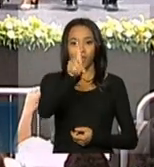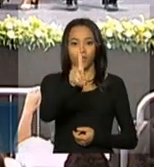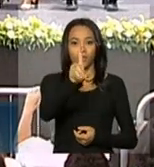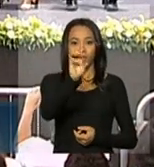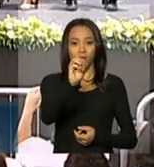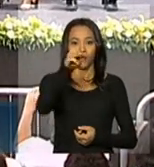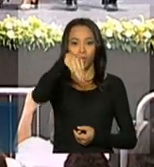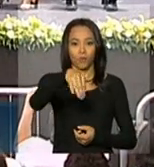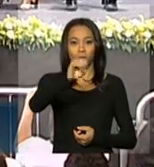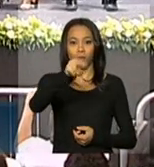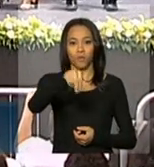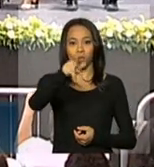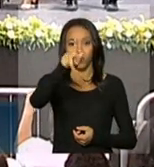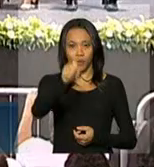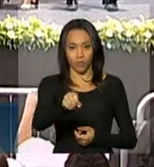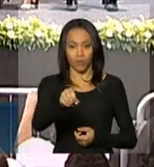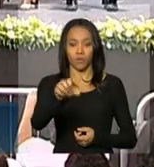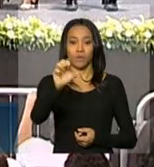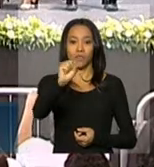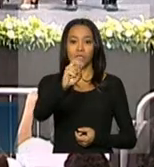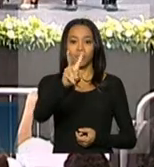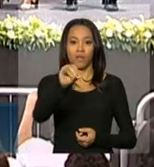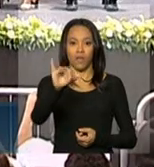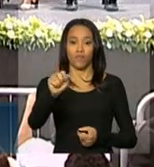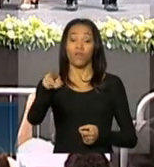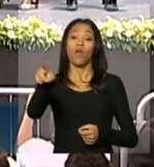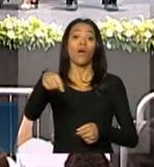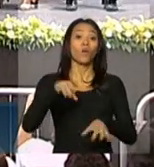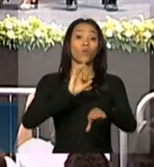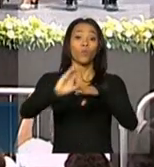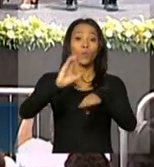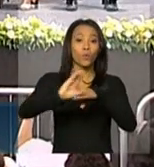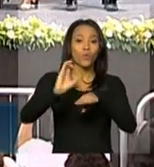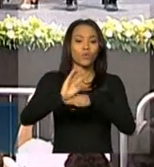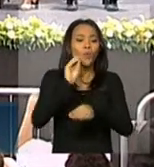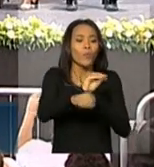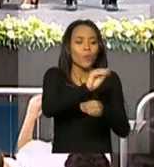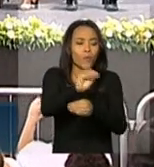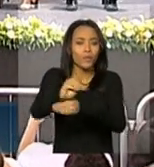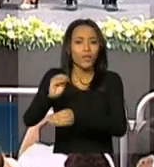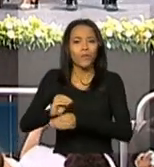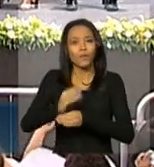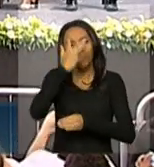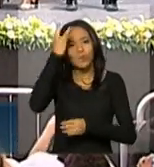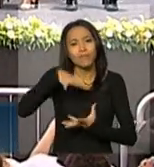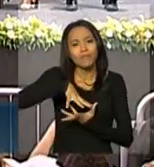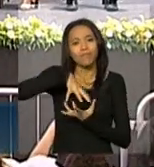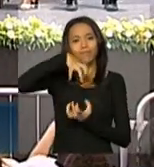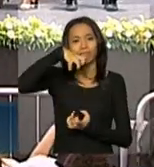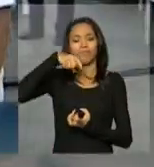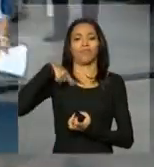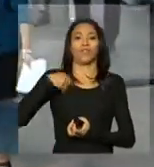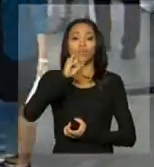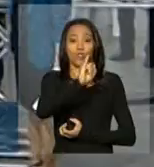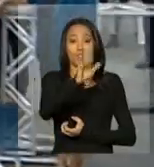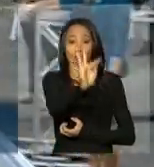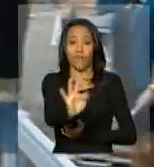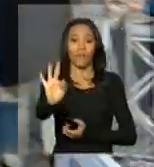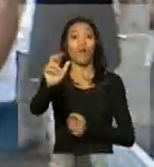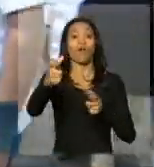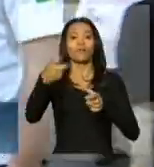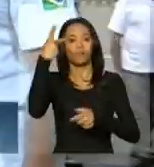Domingos Sávio Rodrigues Faria, formando do curso Cuidador de Idoso do Instituto Federal de São Paulo.